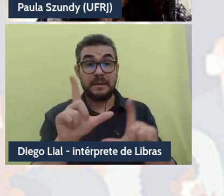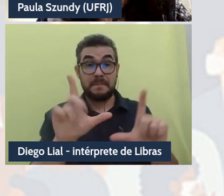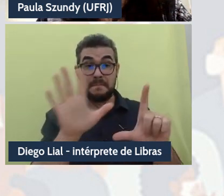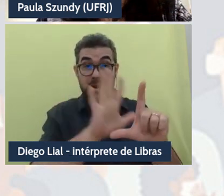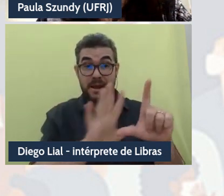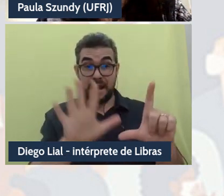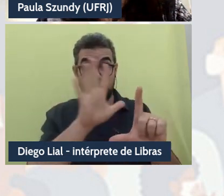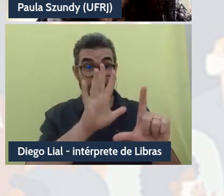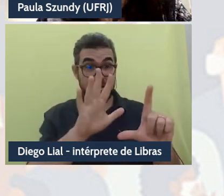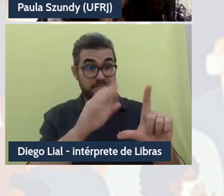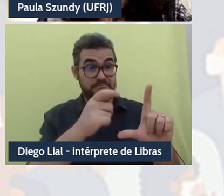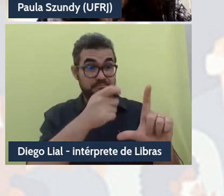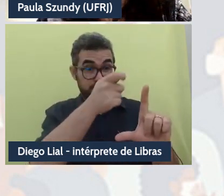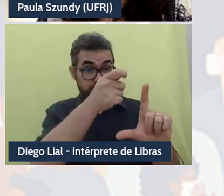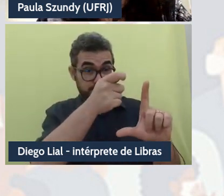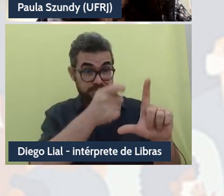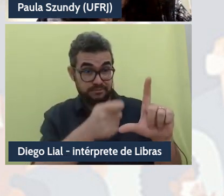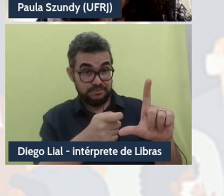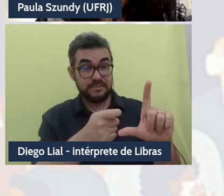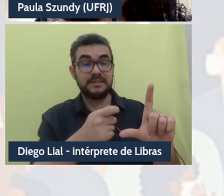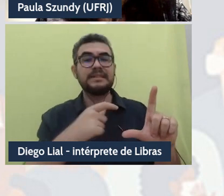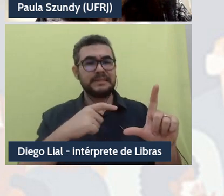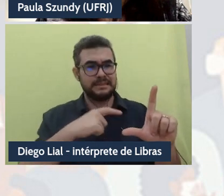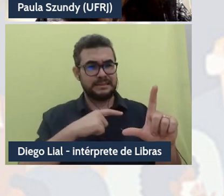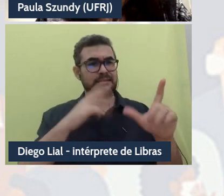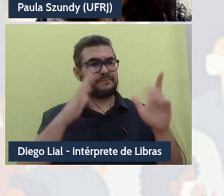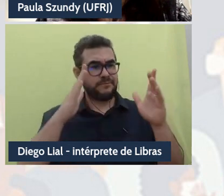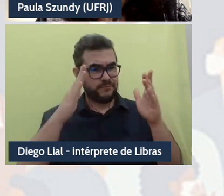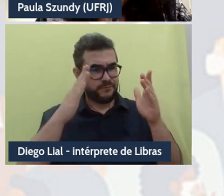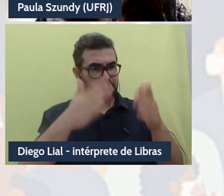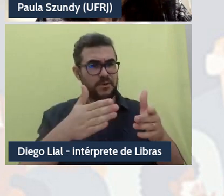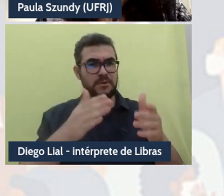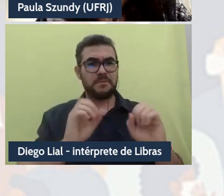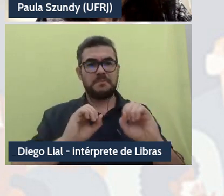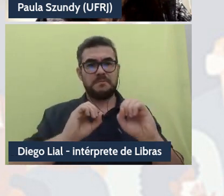parte dedicada a políticas educacional e